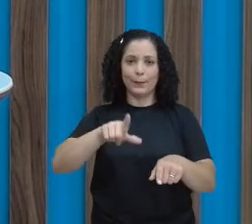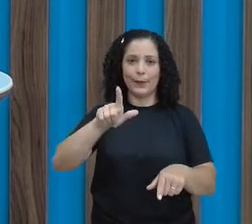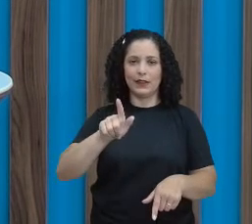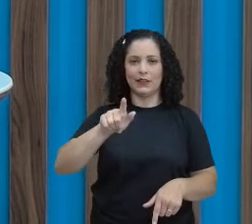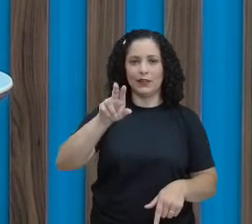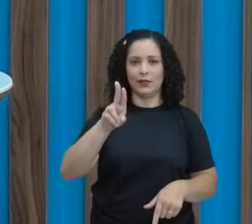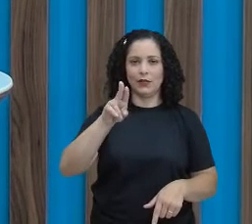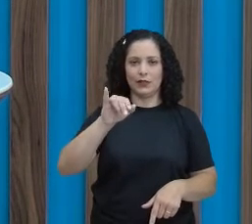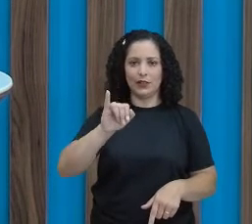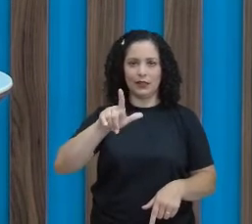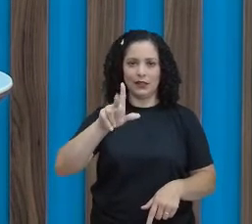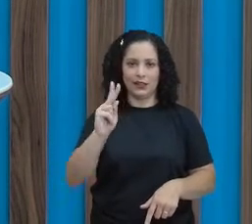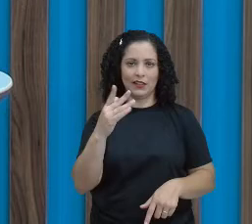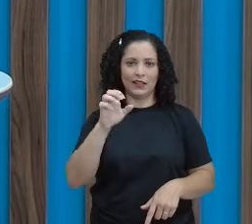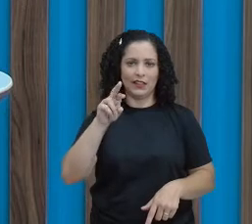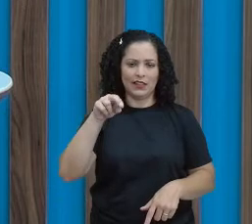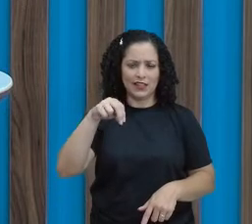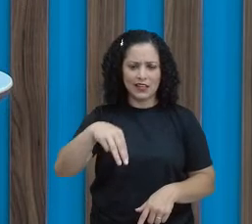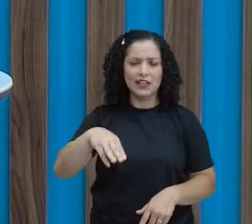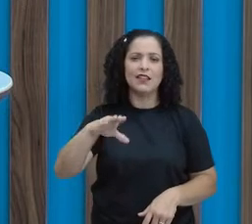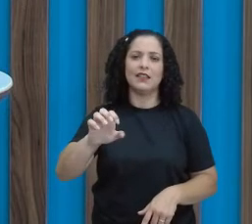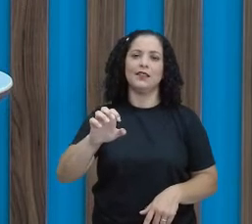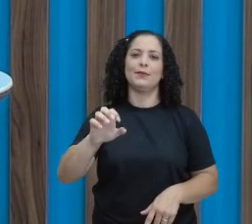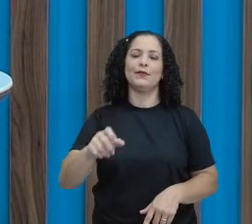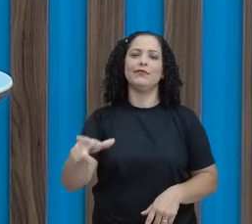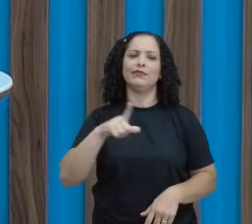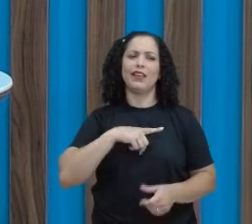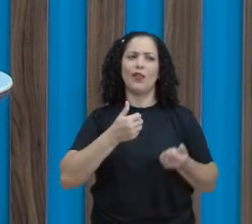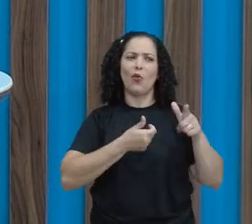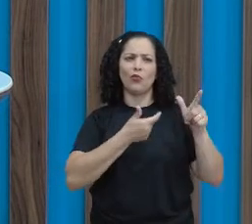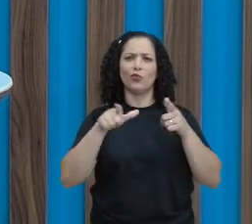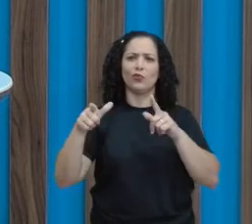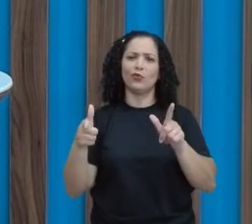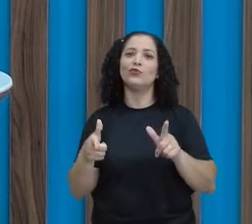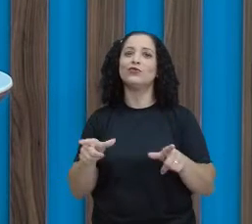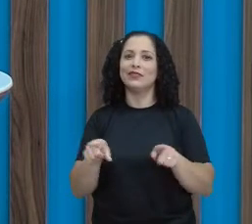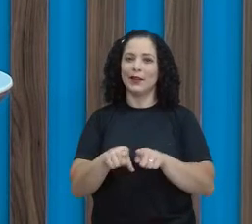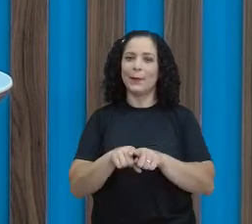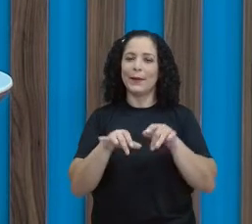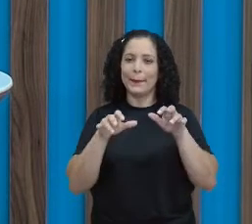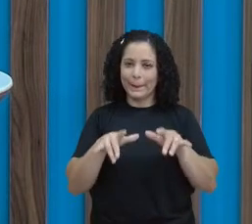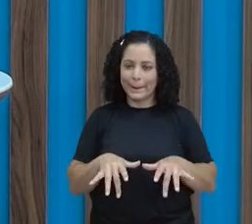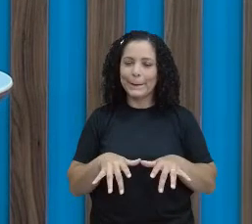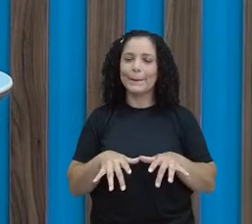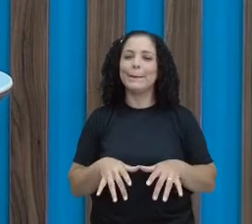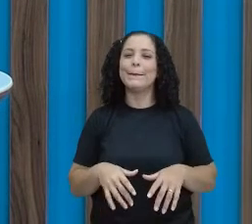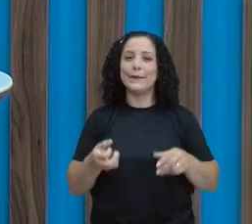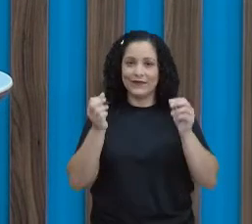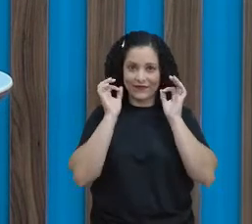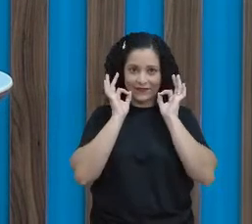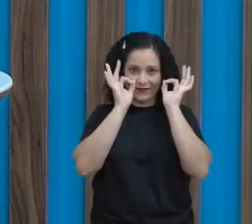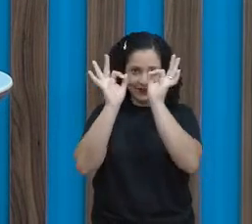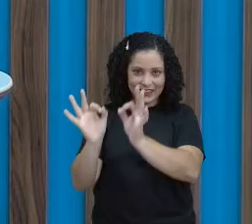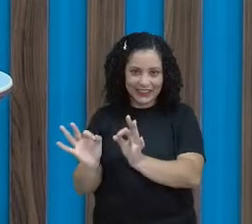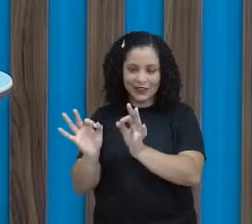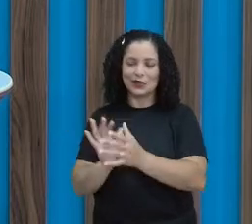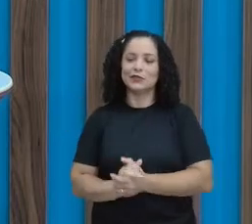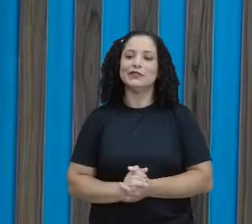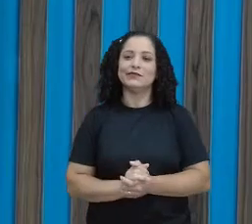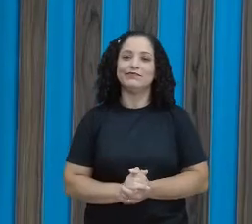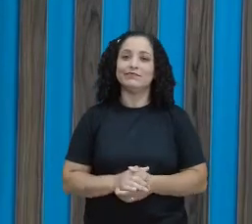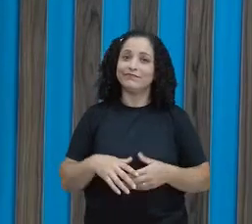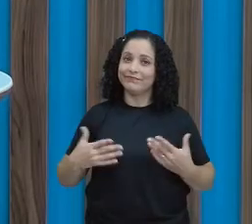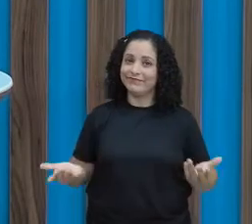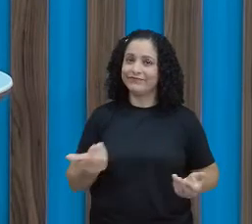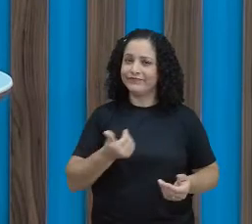aí interagindo, mas a gente sabe que tem outros aí que estão apenas ouvindo. Tá. Eu não vou mais dizer que quem está ouvindo está bem atento. Eu